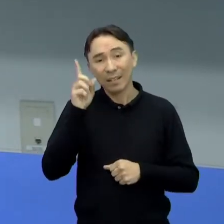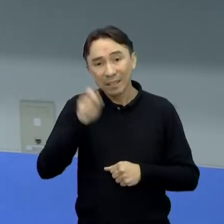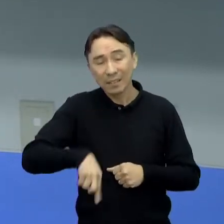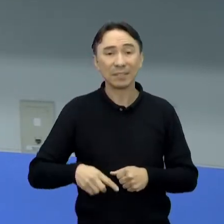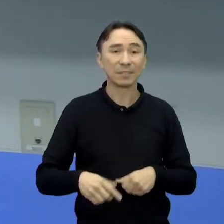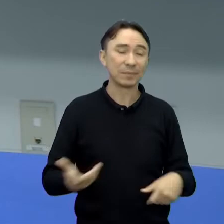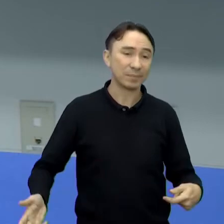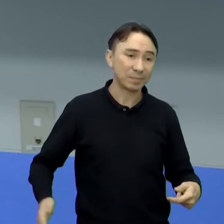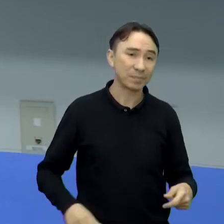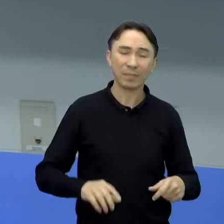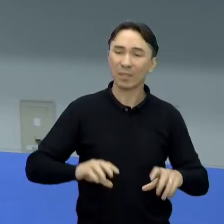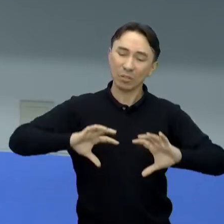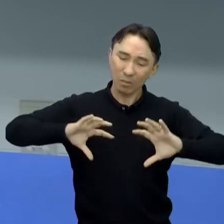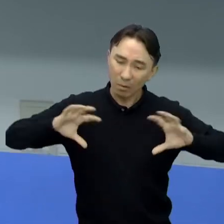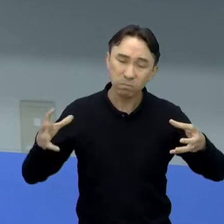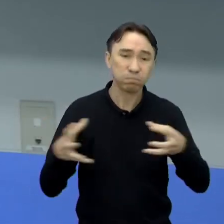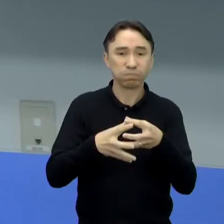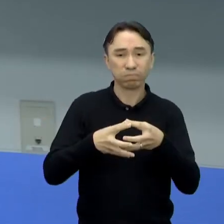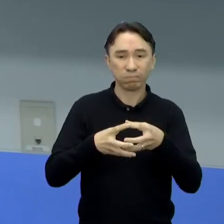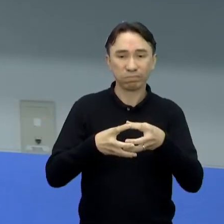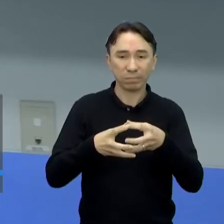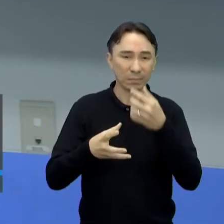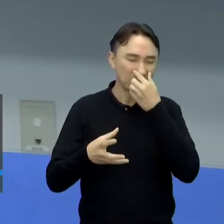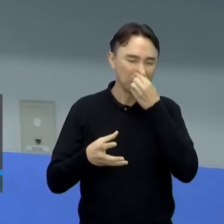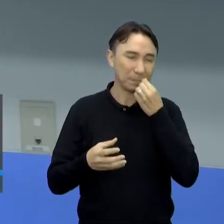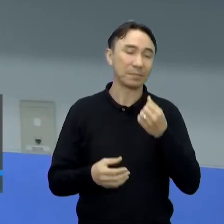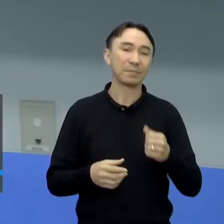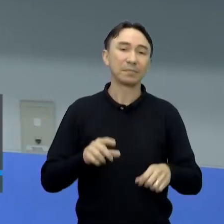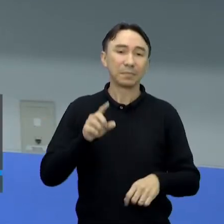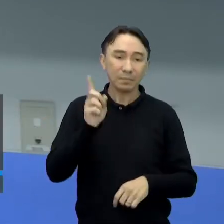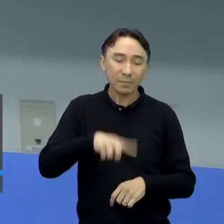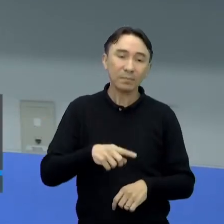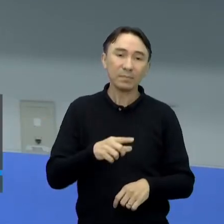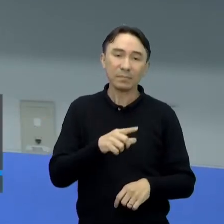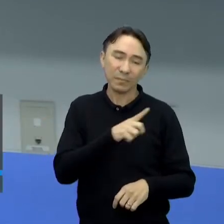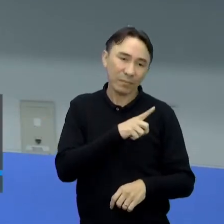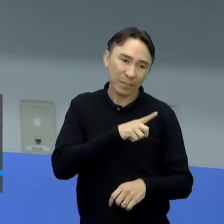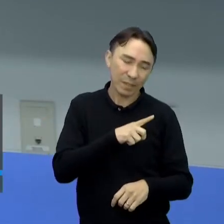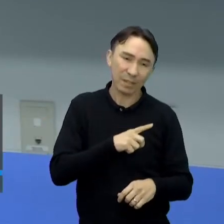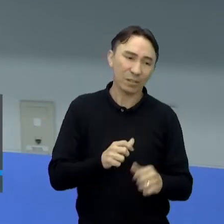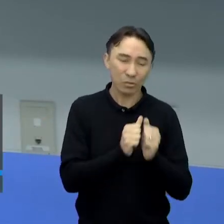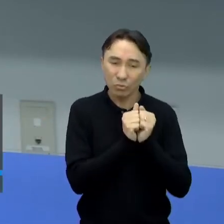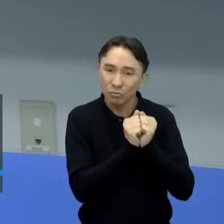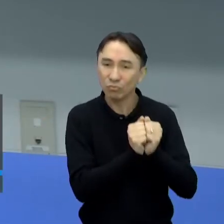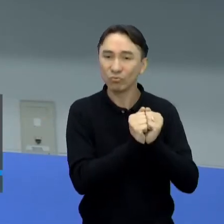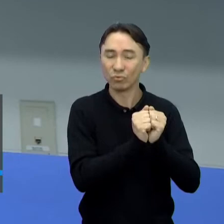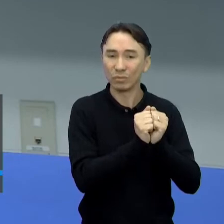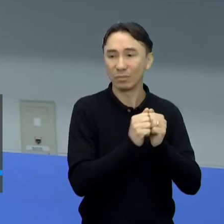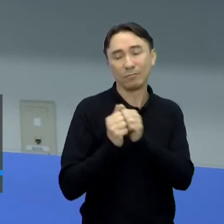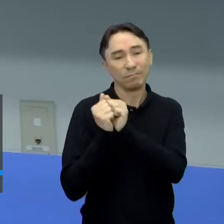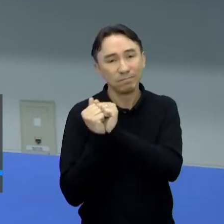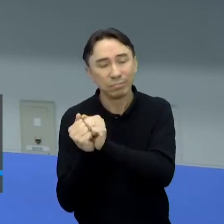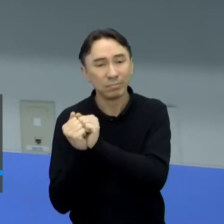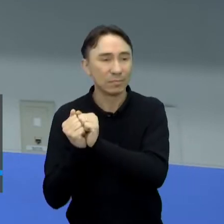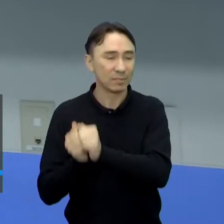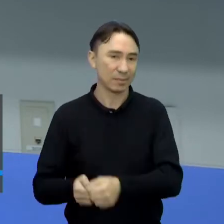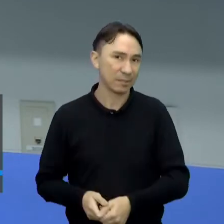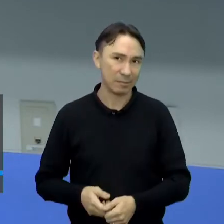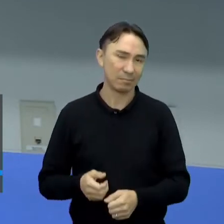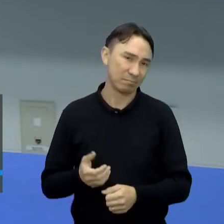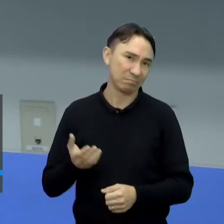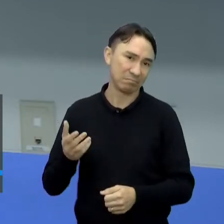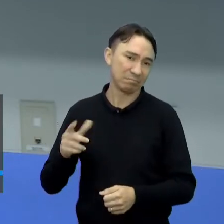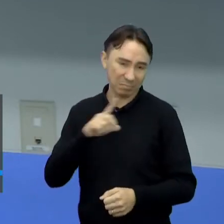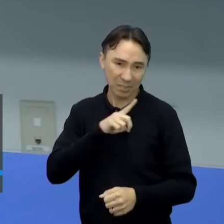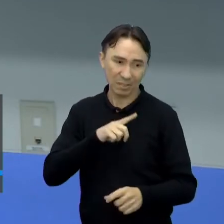de ajuntamento, as pessoas se sentirem parte de um todo, aquilo que na sociologia a gente